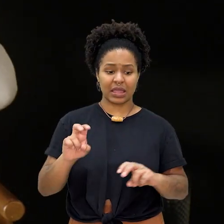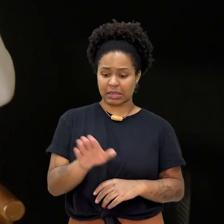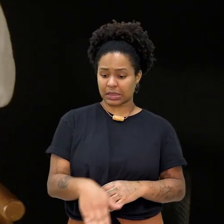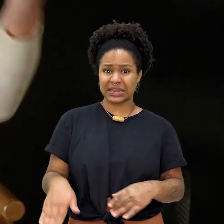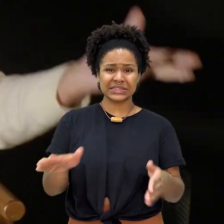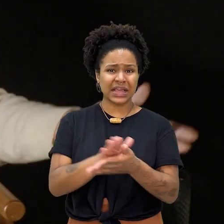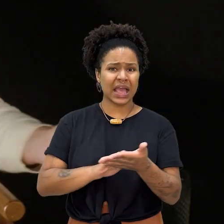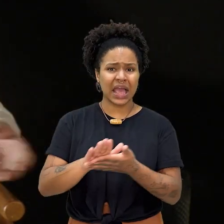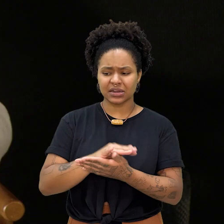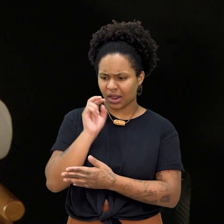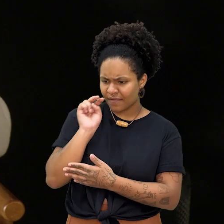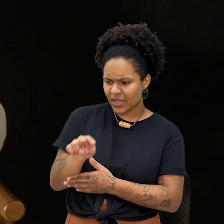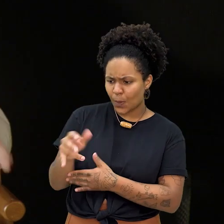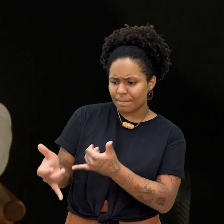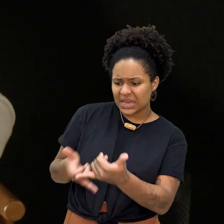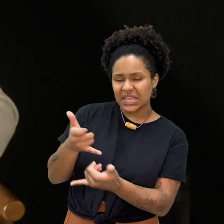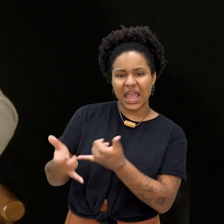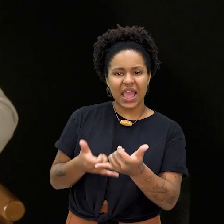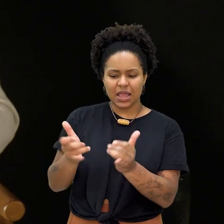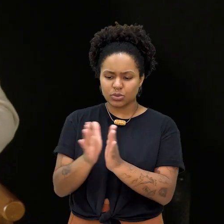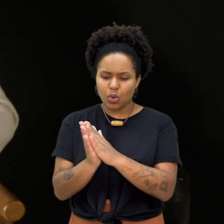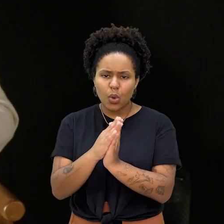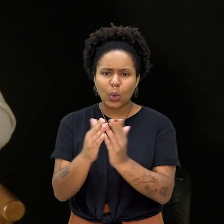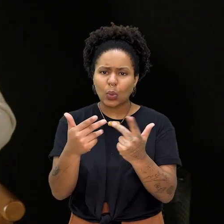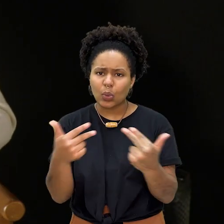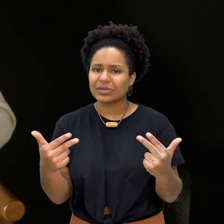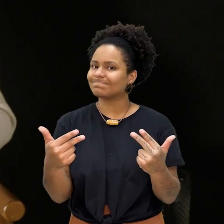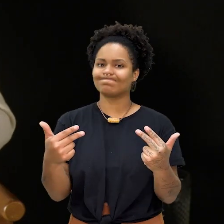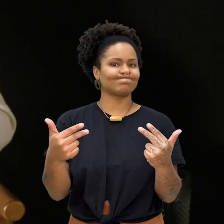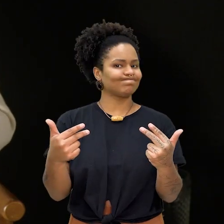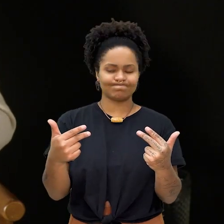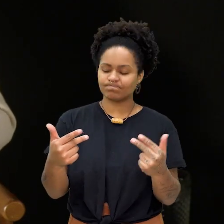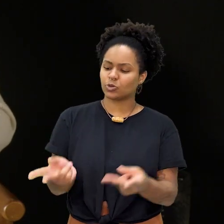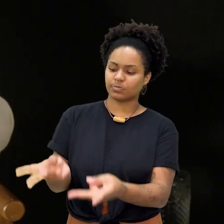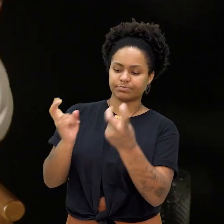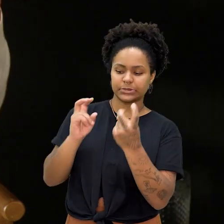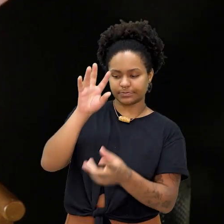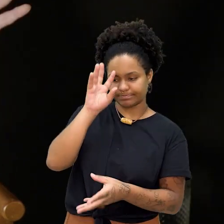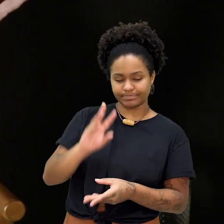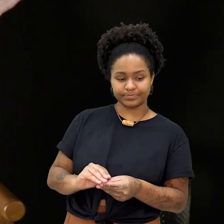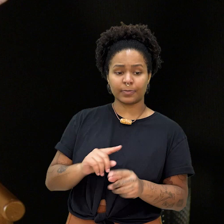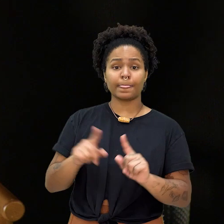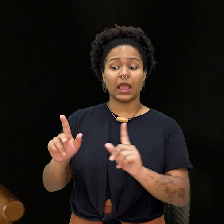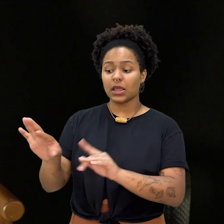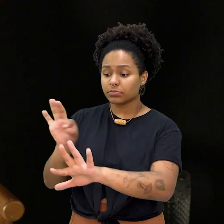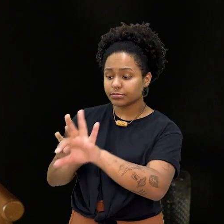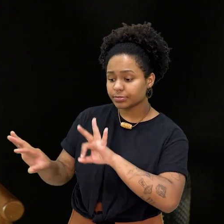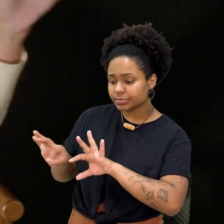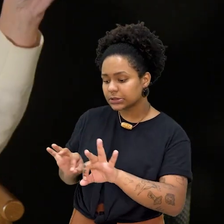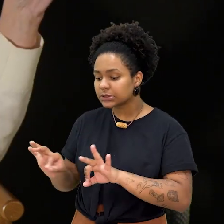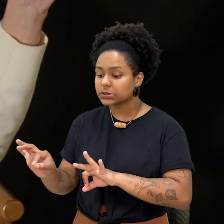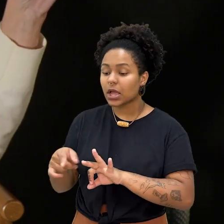crianças, nenhuma criança a gente viu com brinquedo, então, uma situação bastante difícil. Aí, no recorte que eles